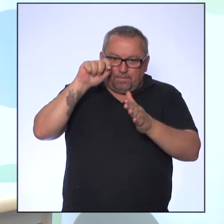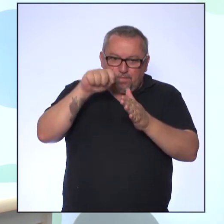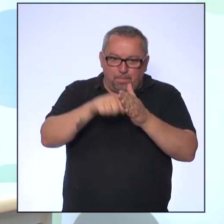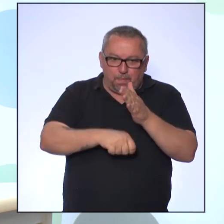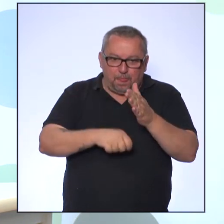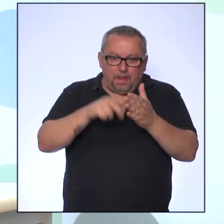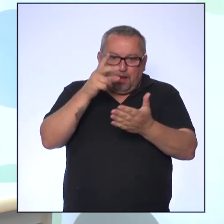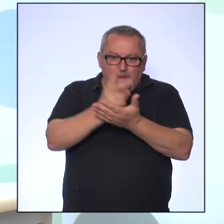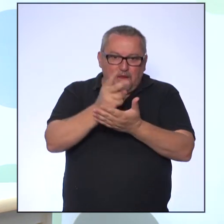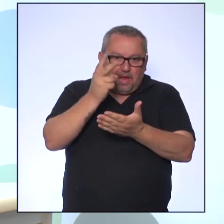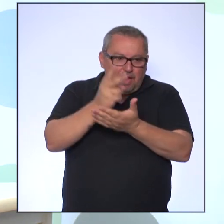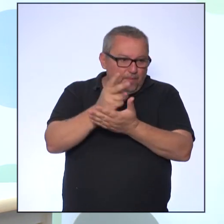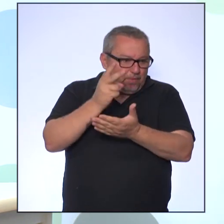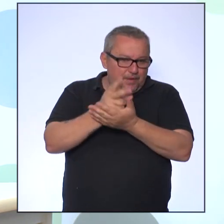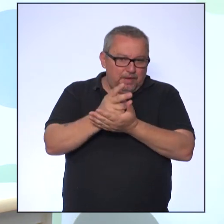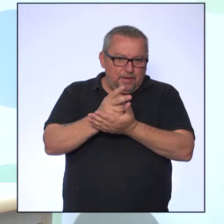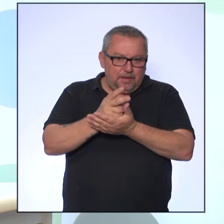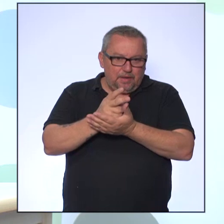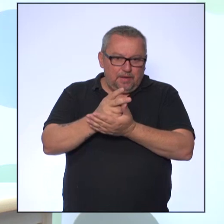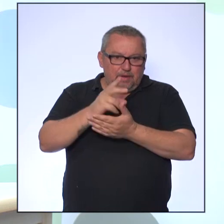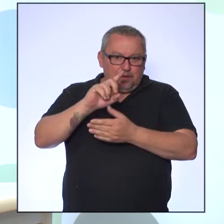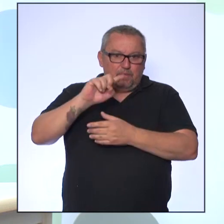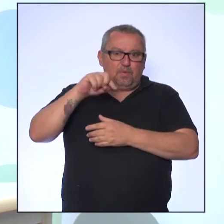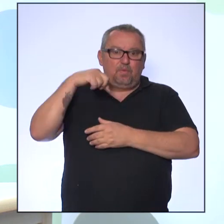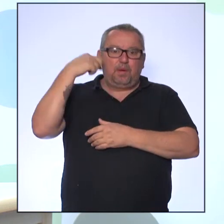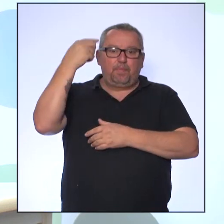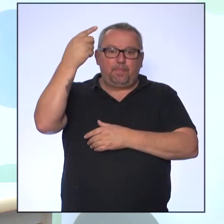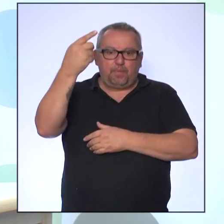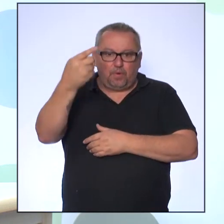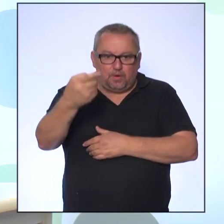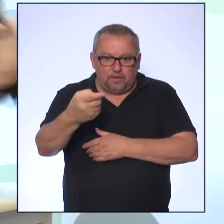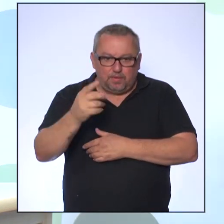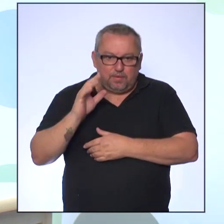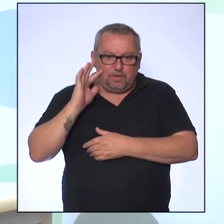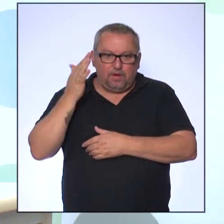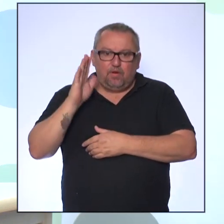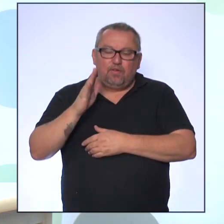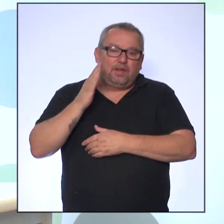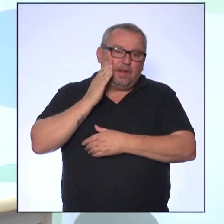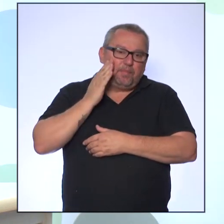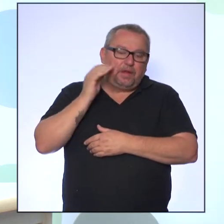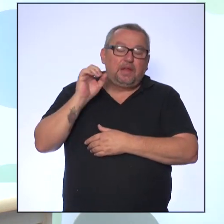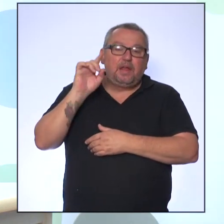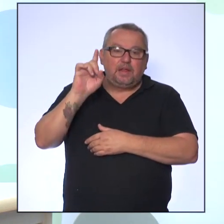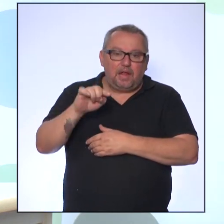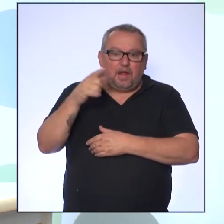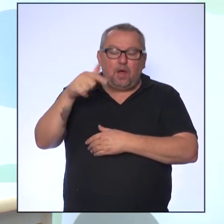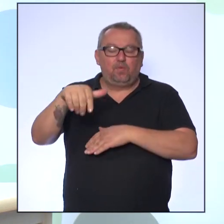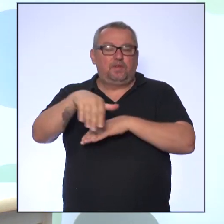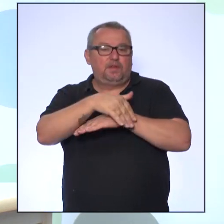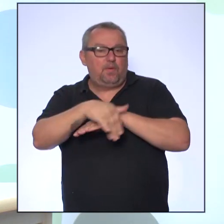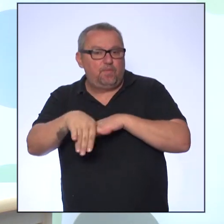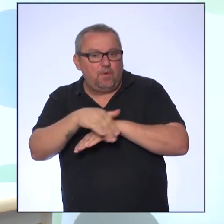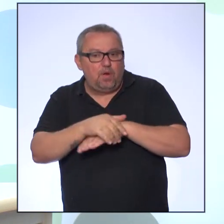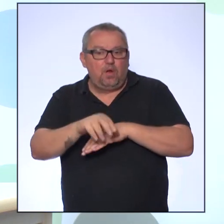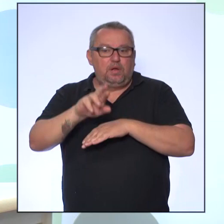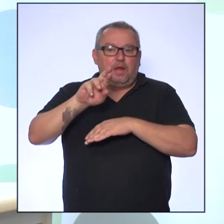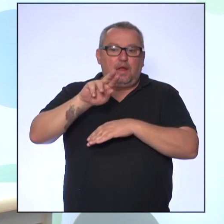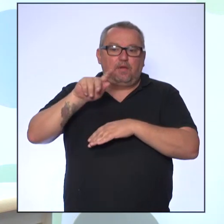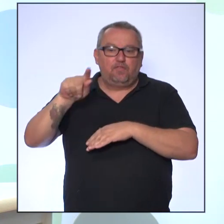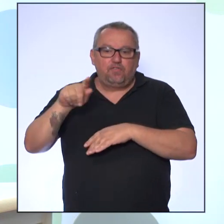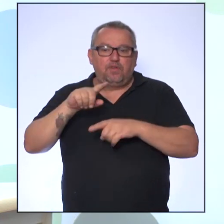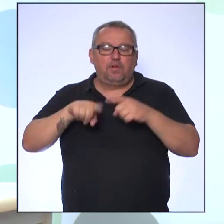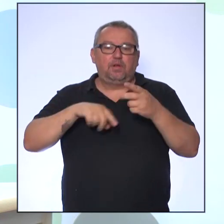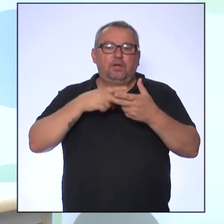toda vez que eu cadastrar o seu pedido, então numa próxima eventualidade eu vou já saber quem é você, quais são seus dados, aonde